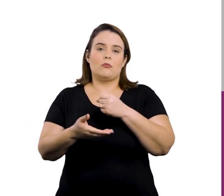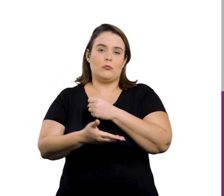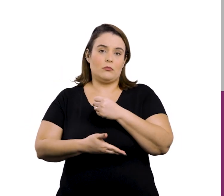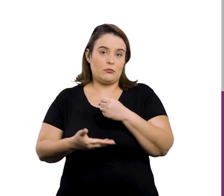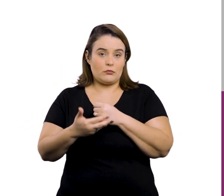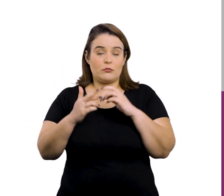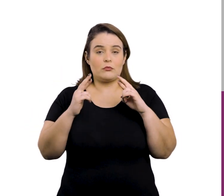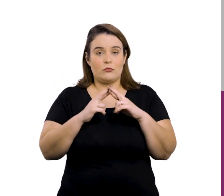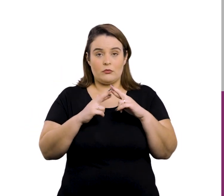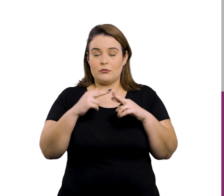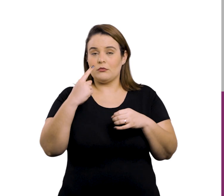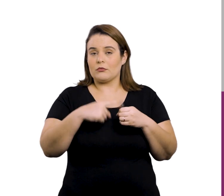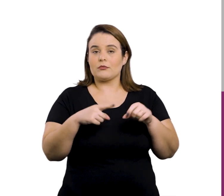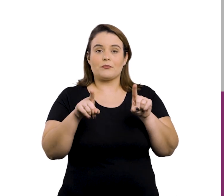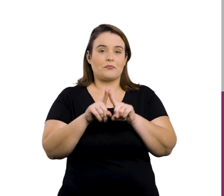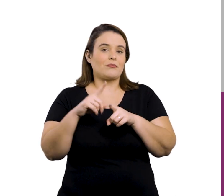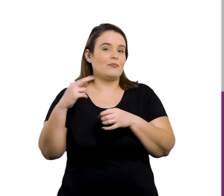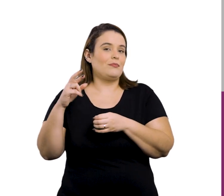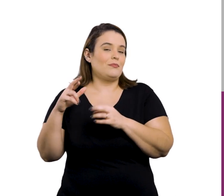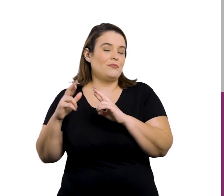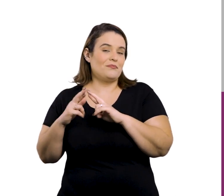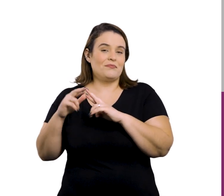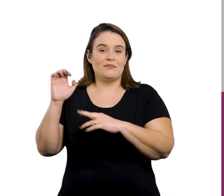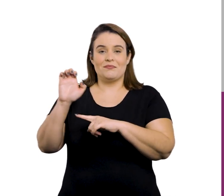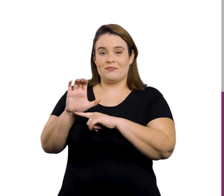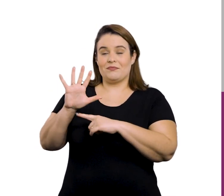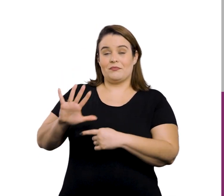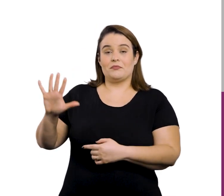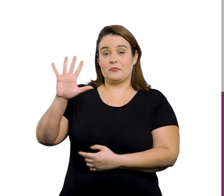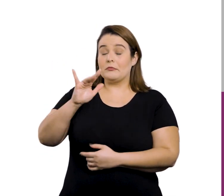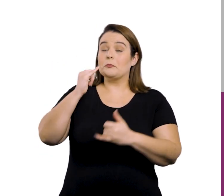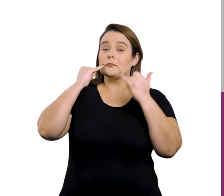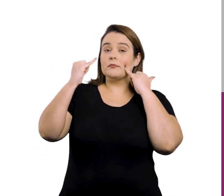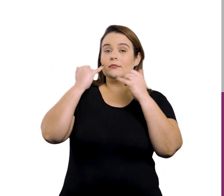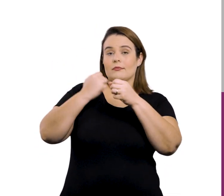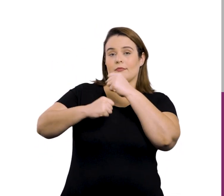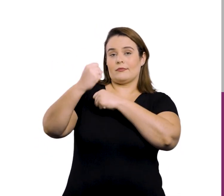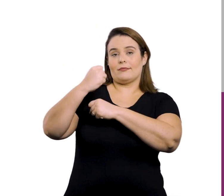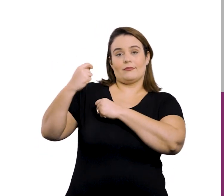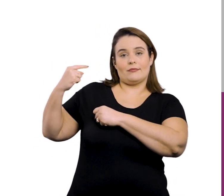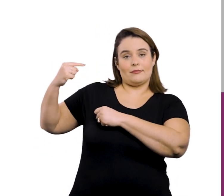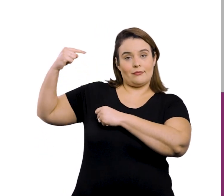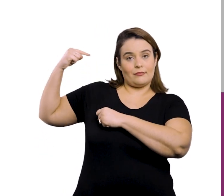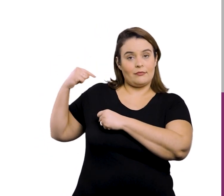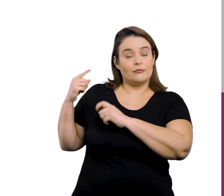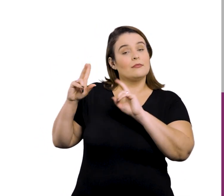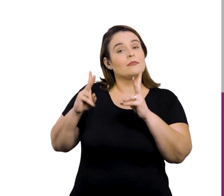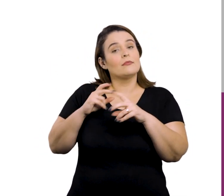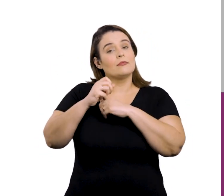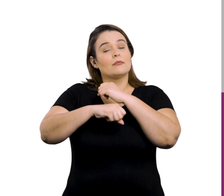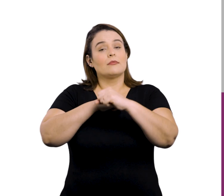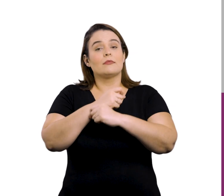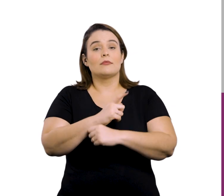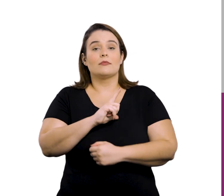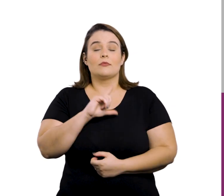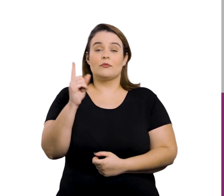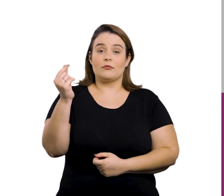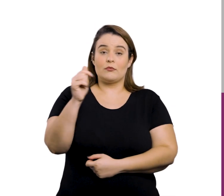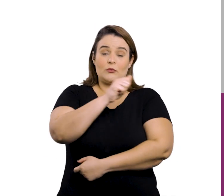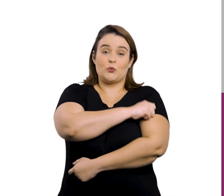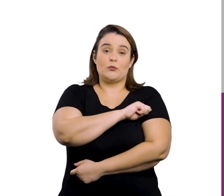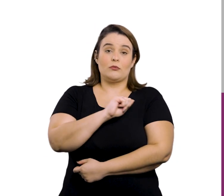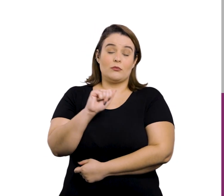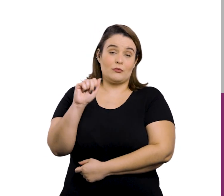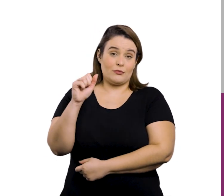matrículas na educação básica em cada rede municipal e na rede estadual, com base nos dados do ano anterior. A